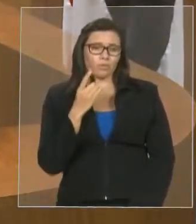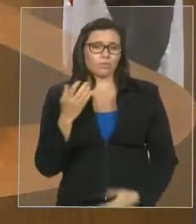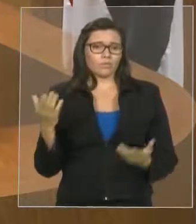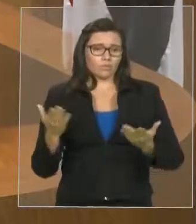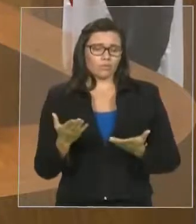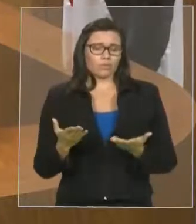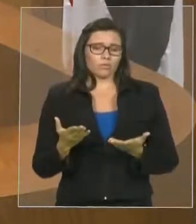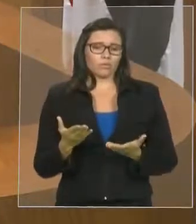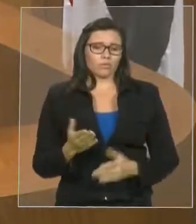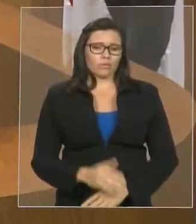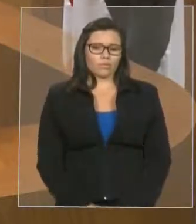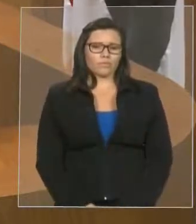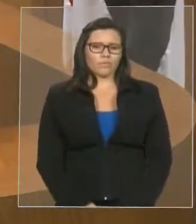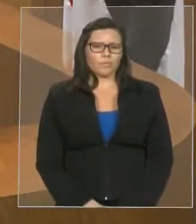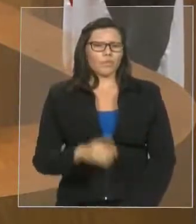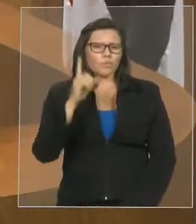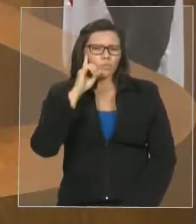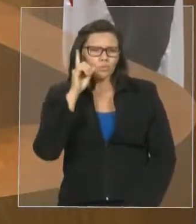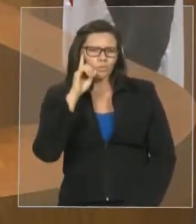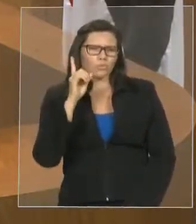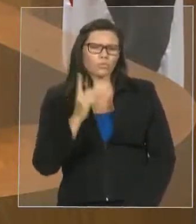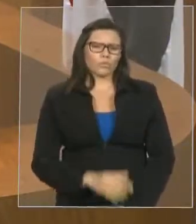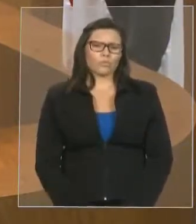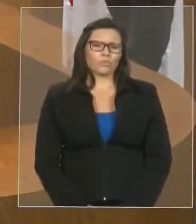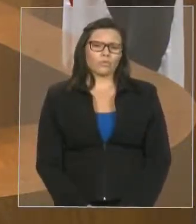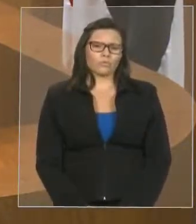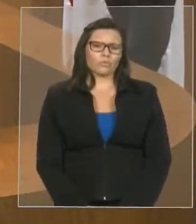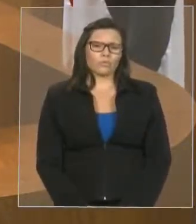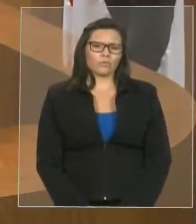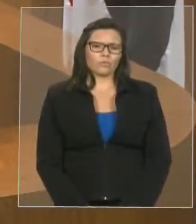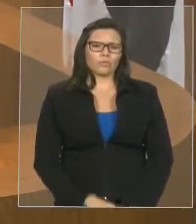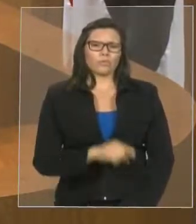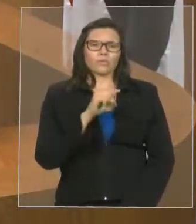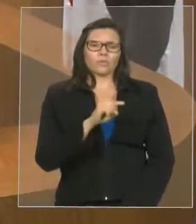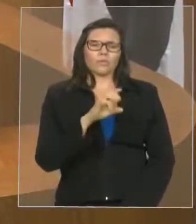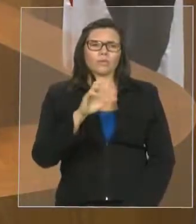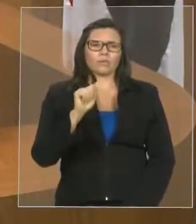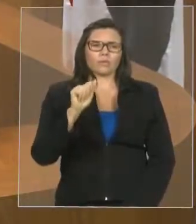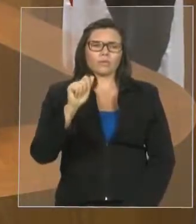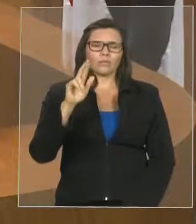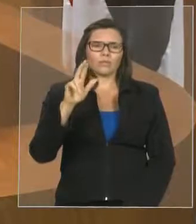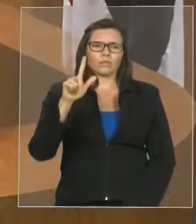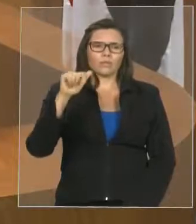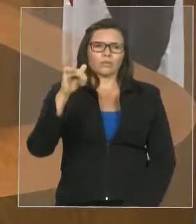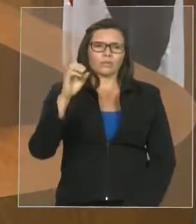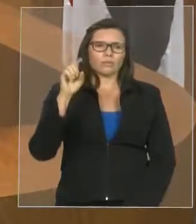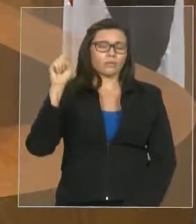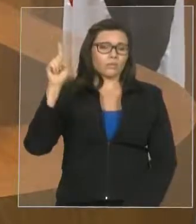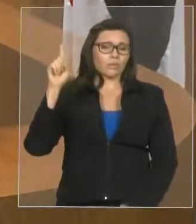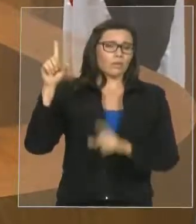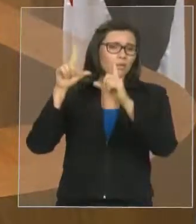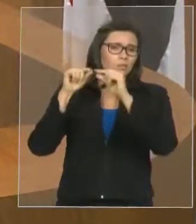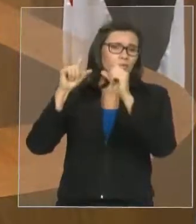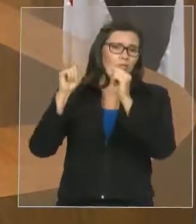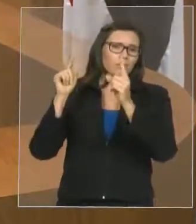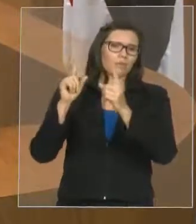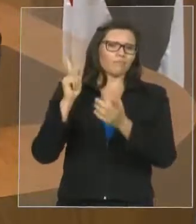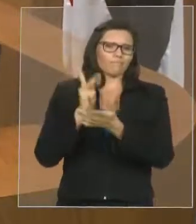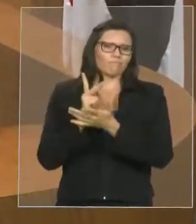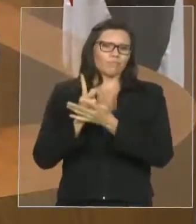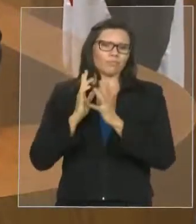os que trancam a pauta todo dia, deputado Carlinhos Florencio, do partido deles, lá no Congresso Nacional. Portanto, primeiro é